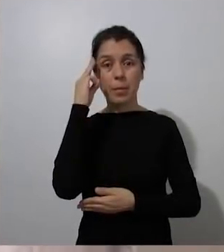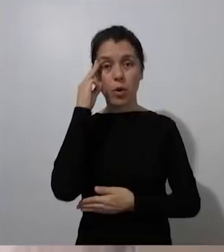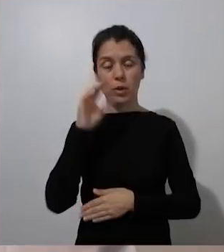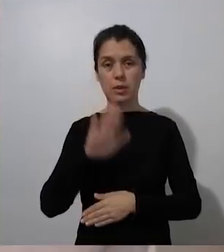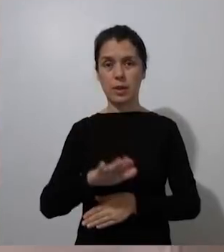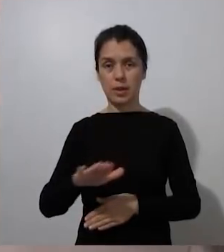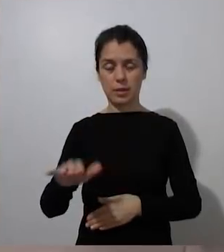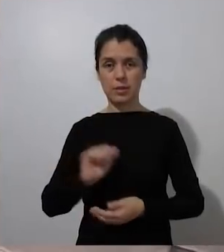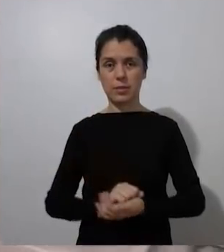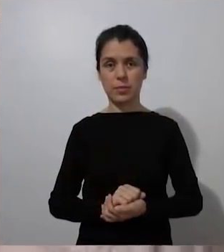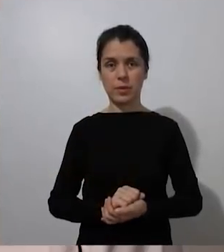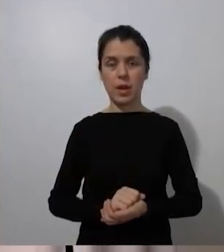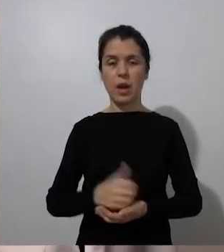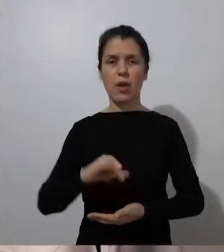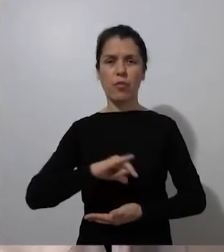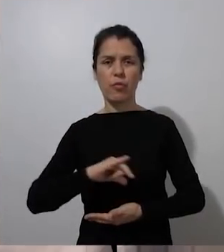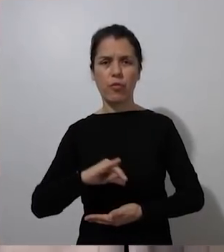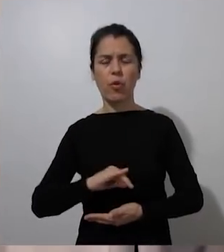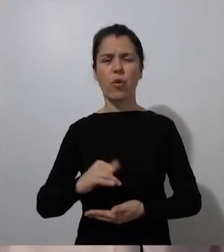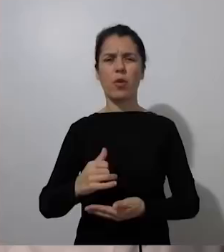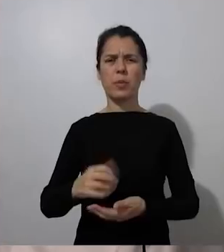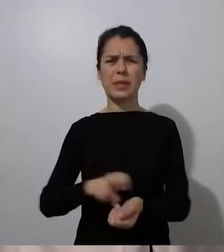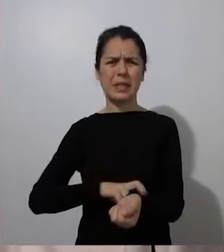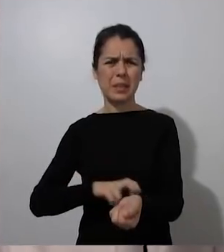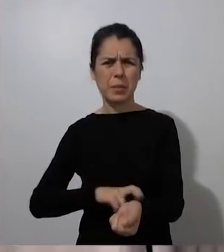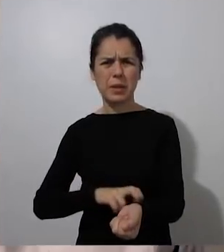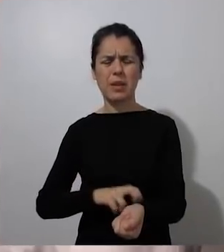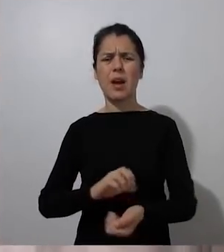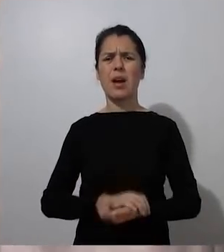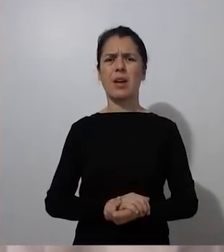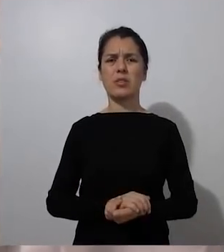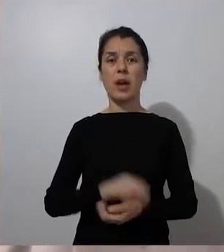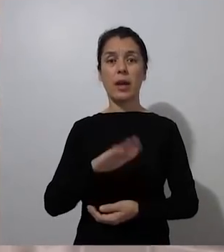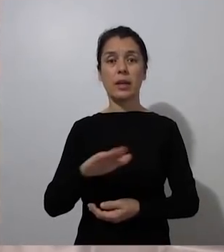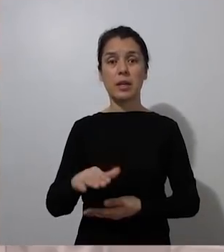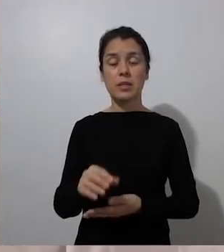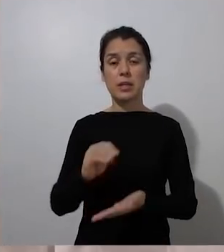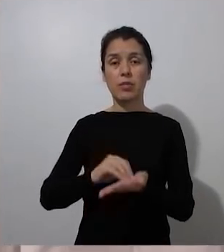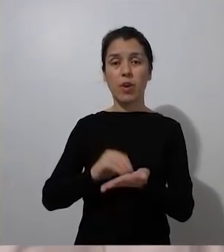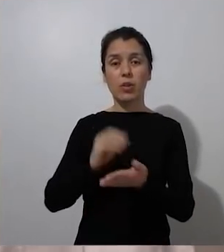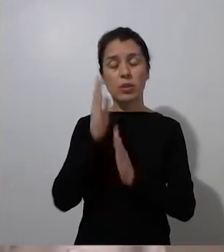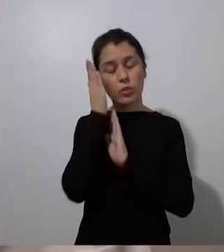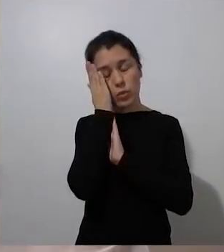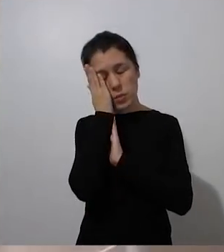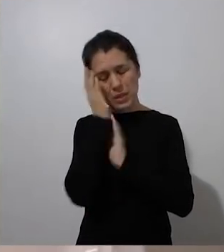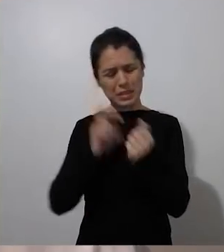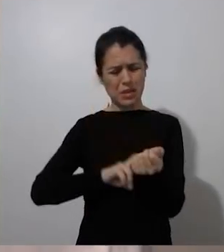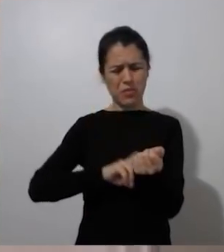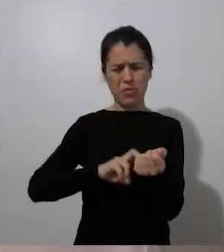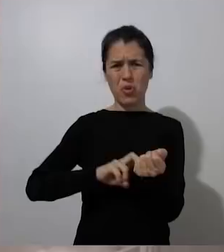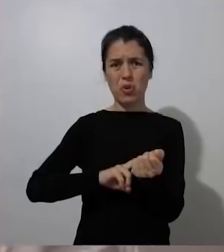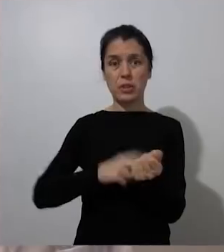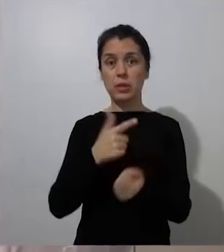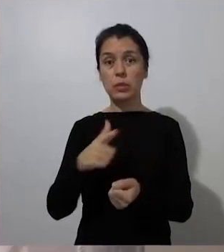da memória da criança. Além de tudo, do apetite, libido, irritabilidade, né? Veja só, uma criança que não dorme acorda irritada, e uma criança